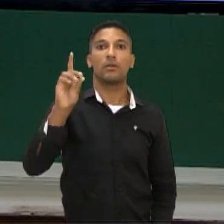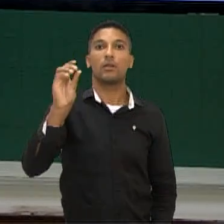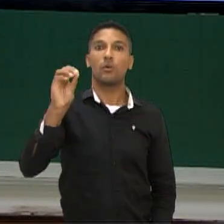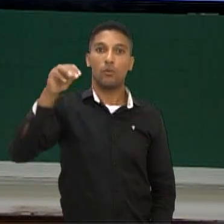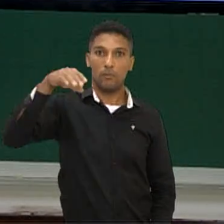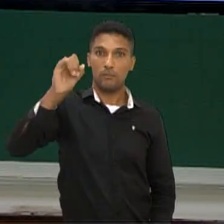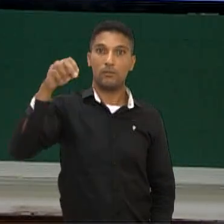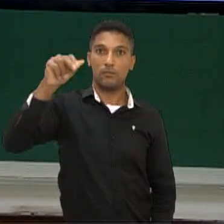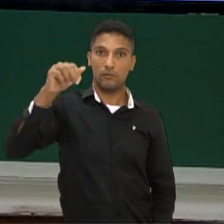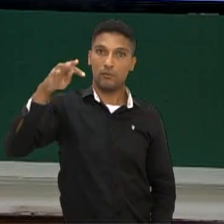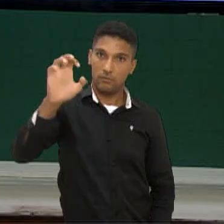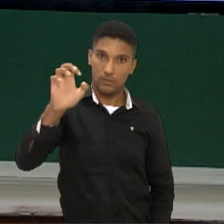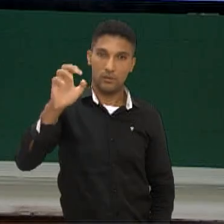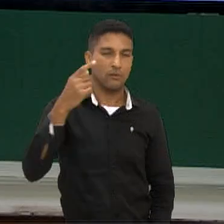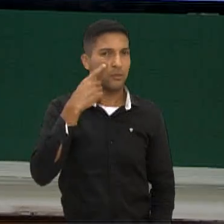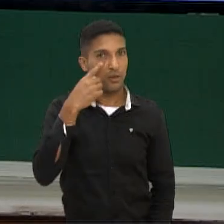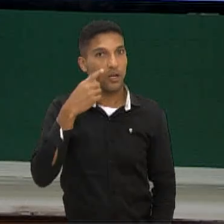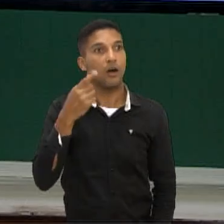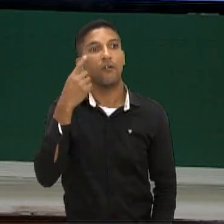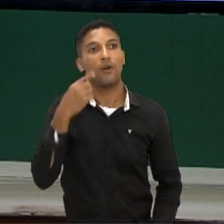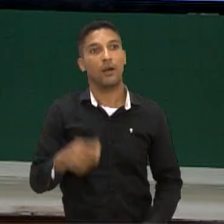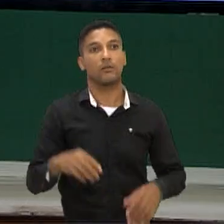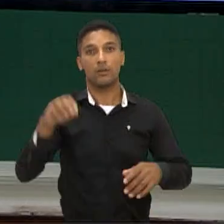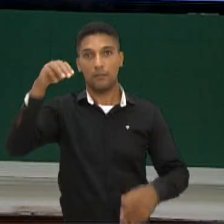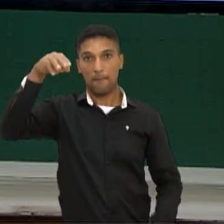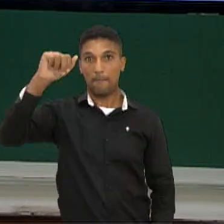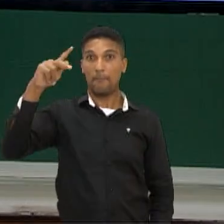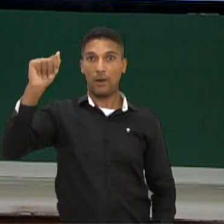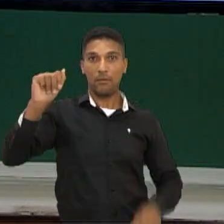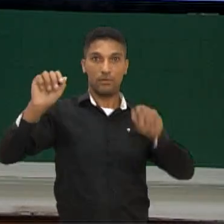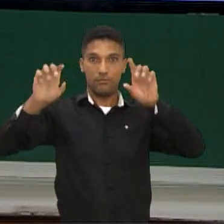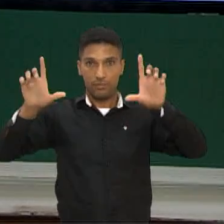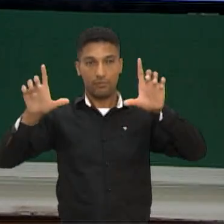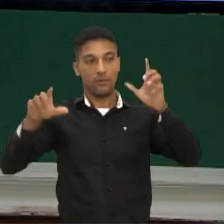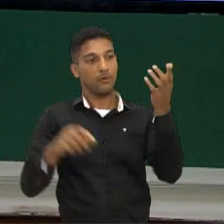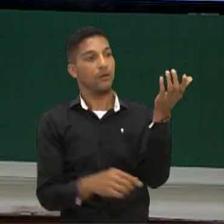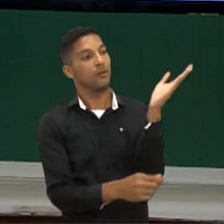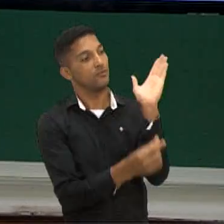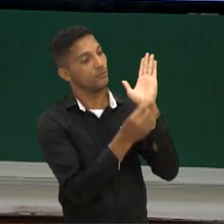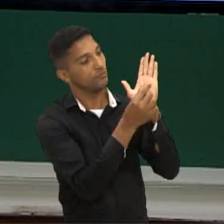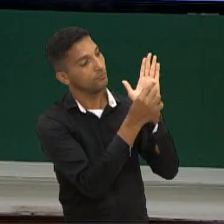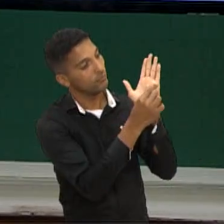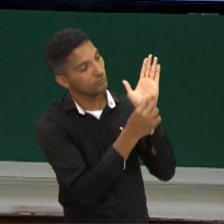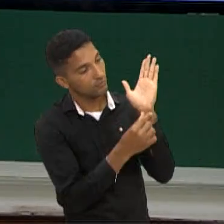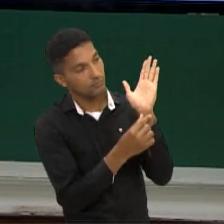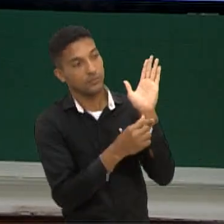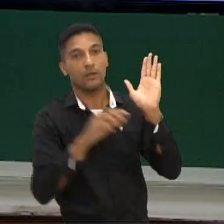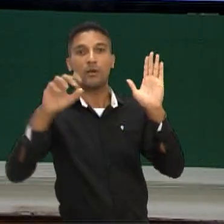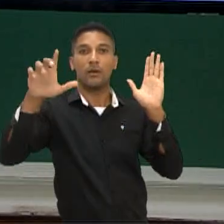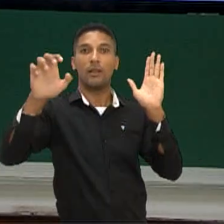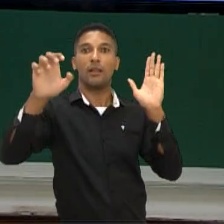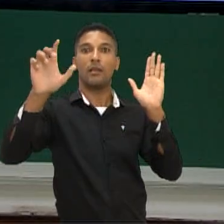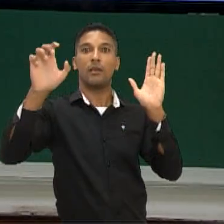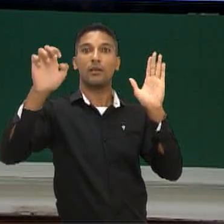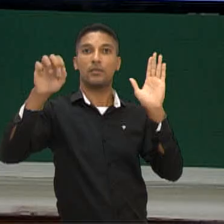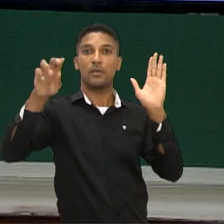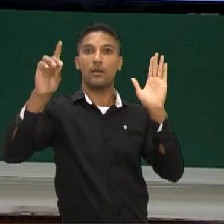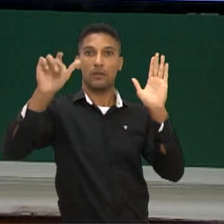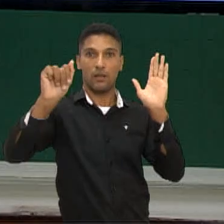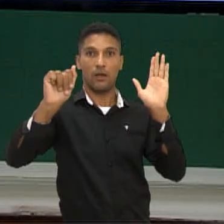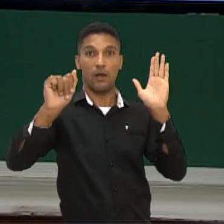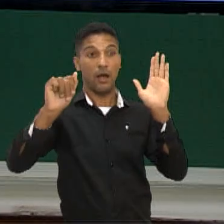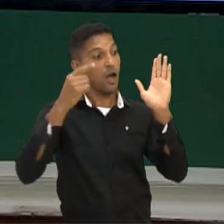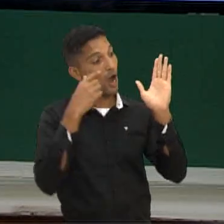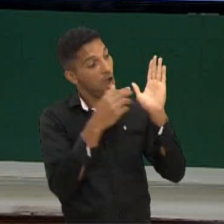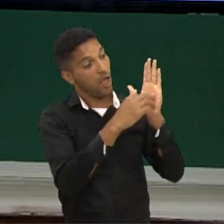legenda do mapa, que eu falo para vocês que a legenda é a nossa amiga. Ela nos conta tudo que a gente precisa saber.